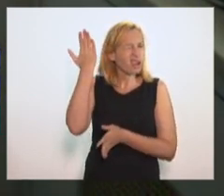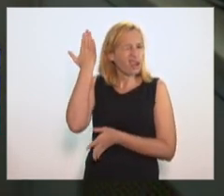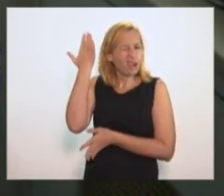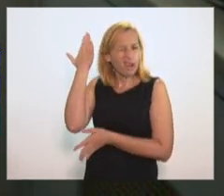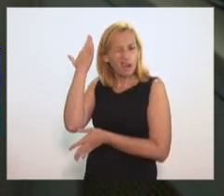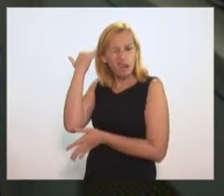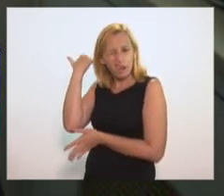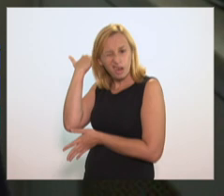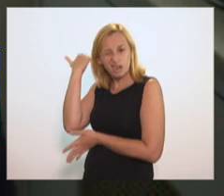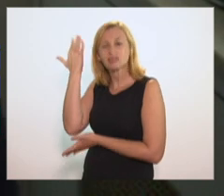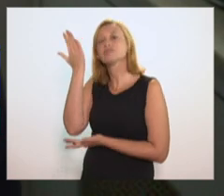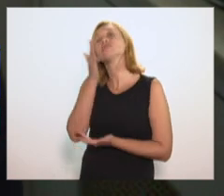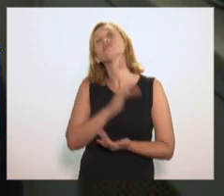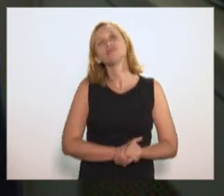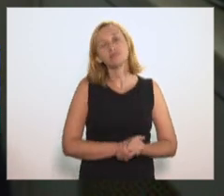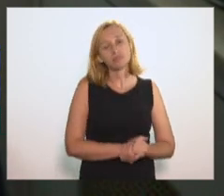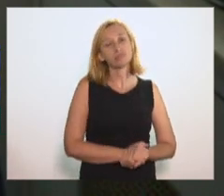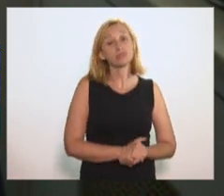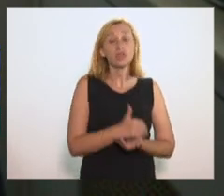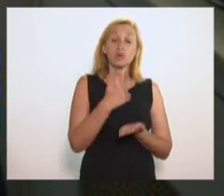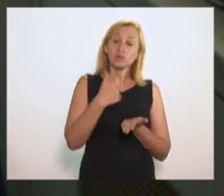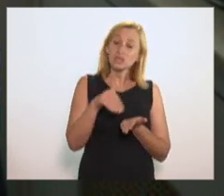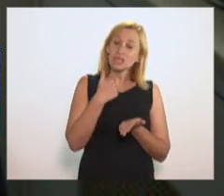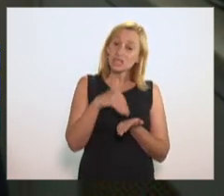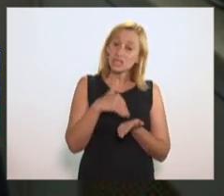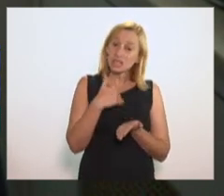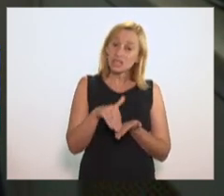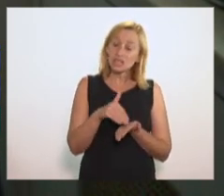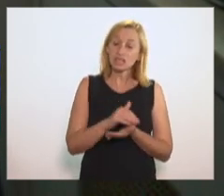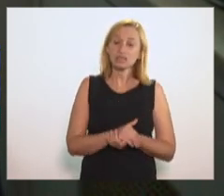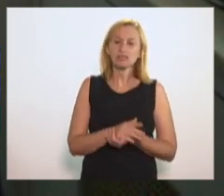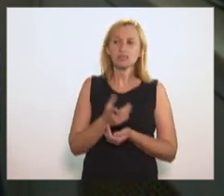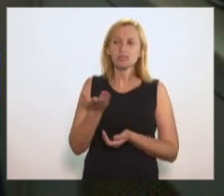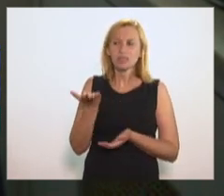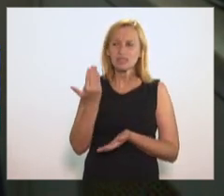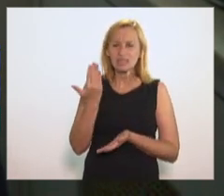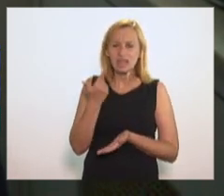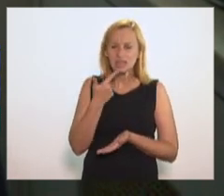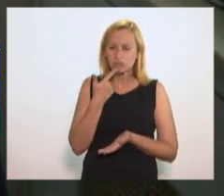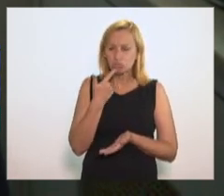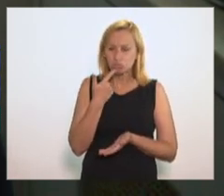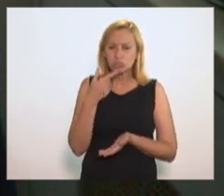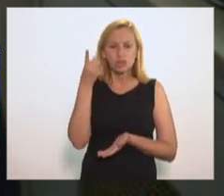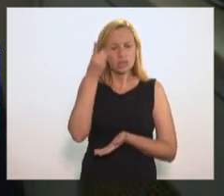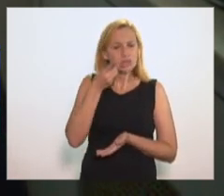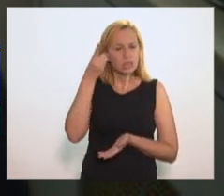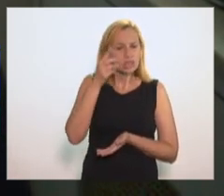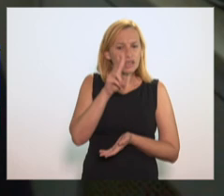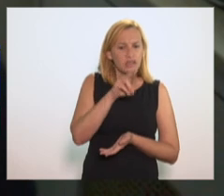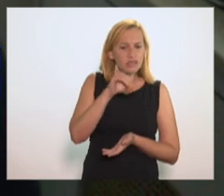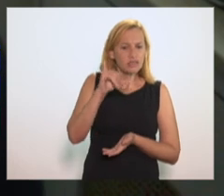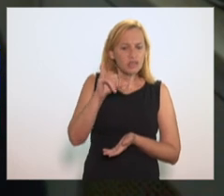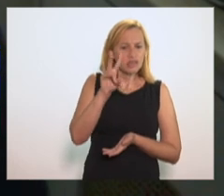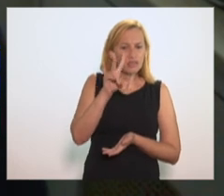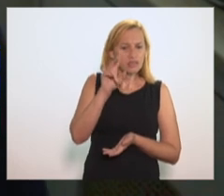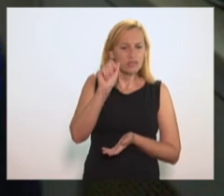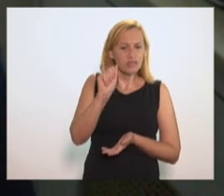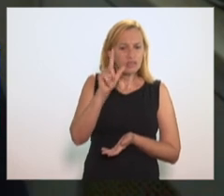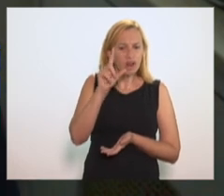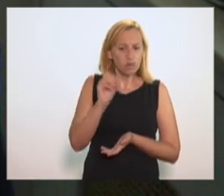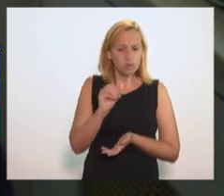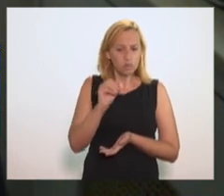que o secretário era então a época o deputado Vivaldo Barbosa